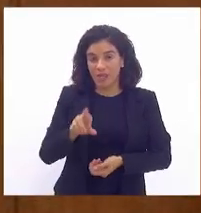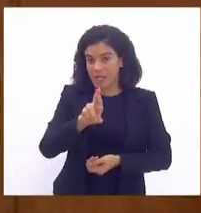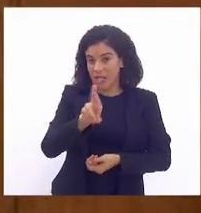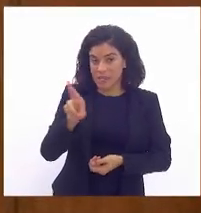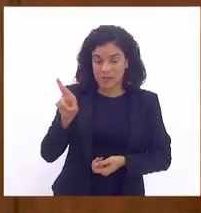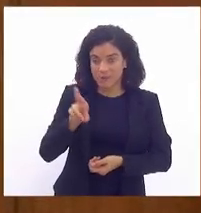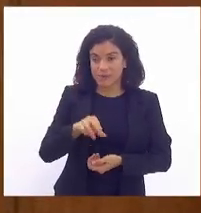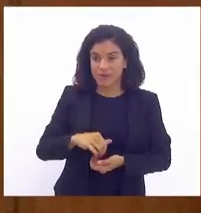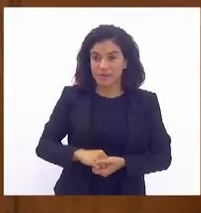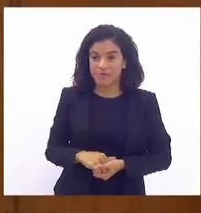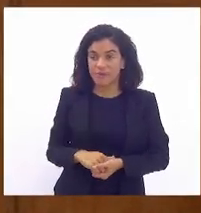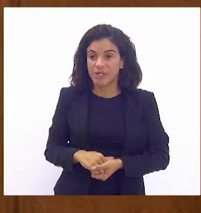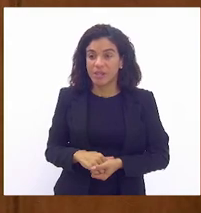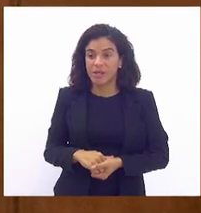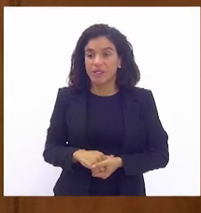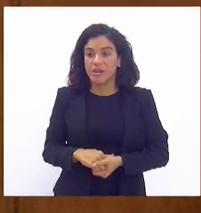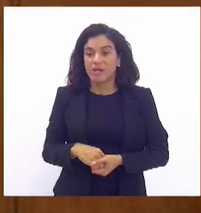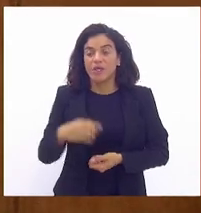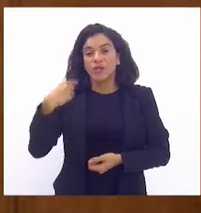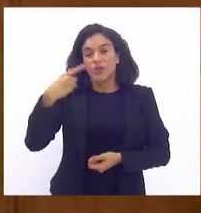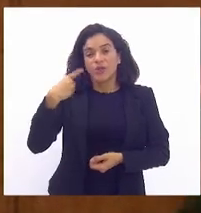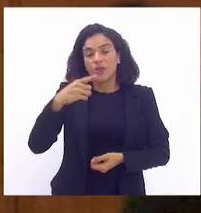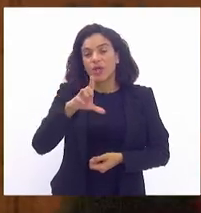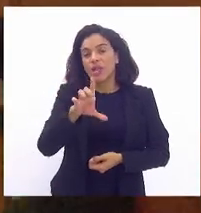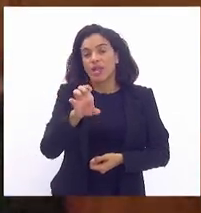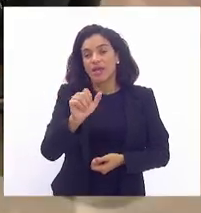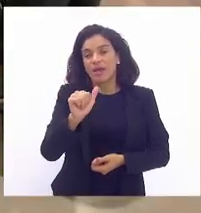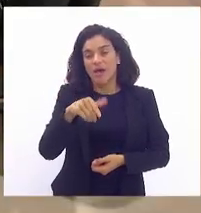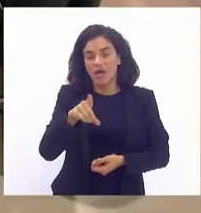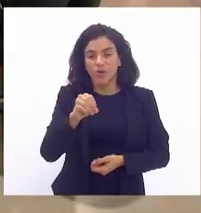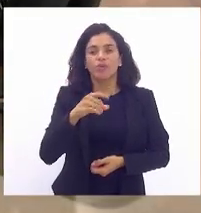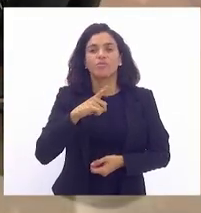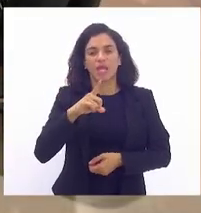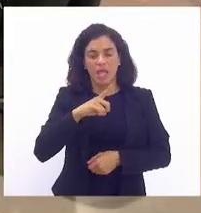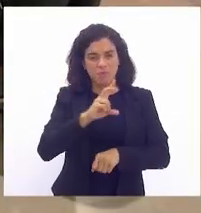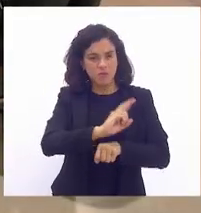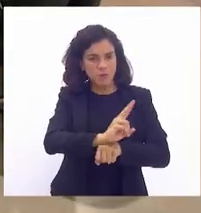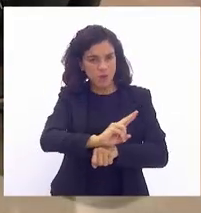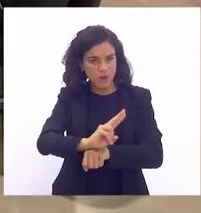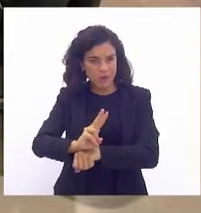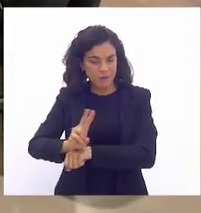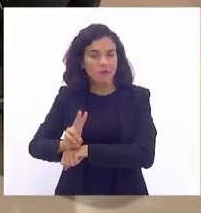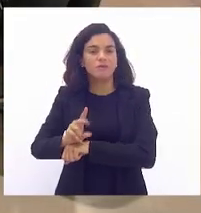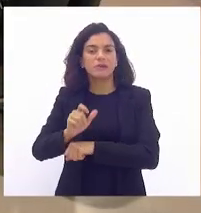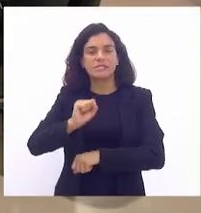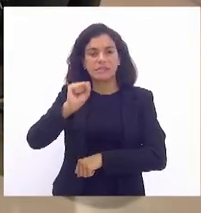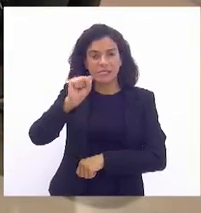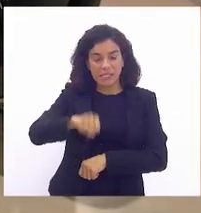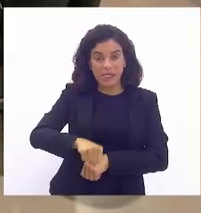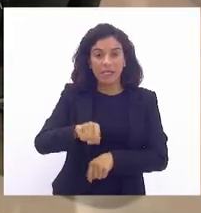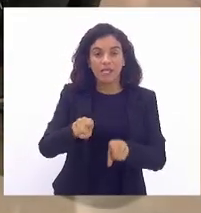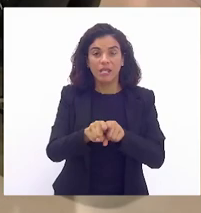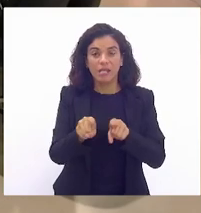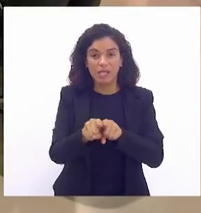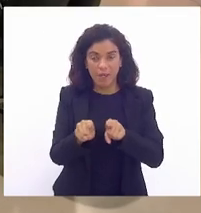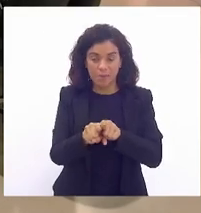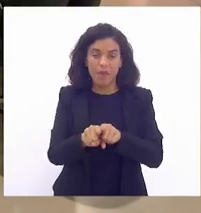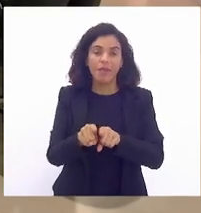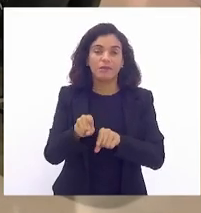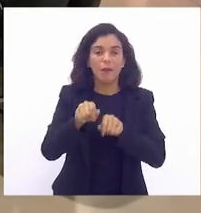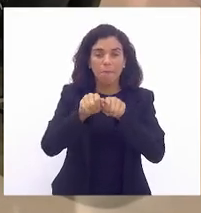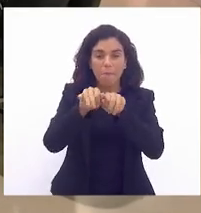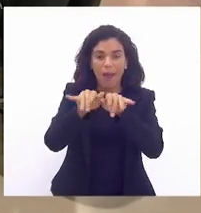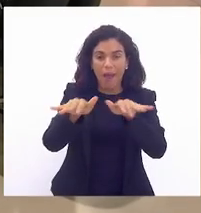Deis. Doutor Leandro, nós temos sim o monitoramento do sedimento, a montante e a jusante das emissões